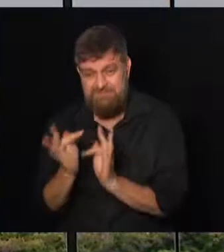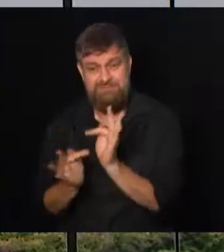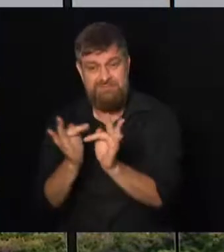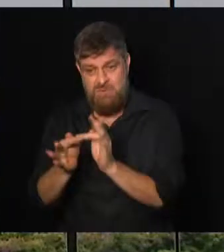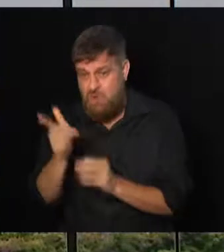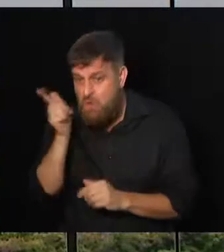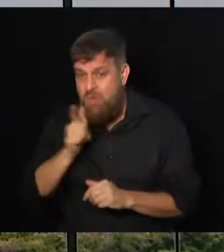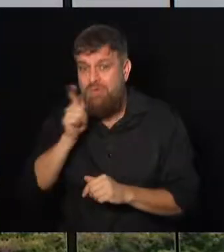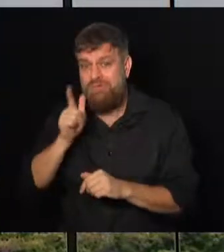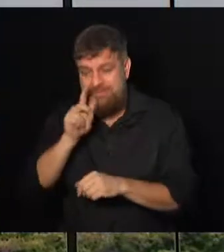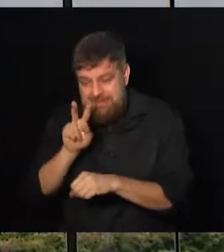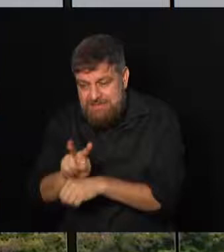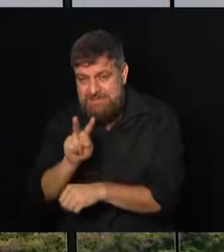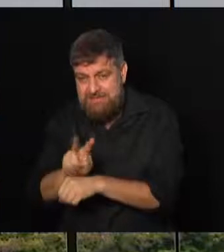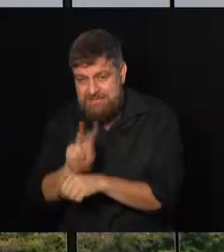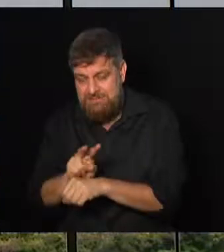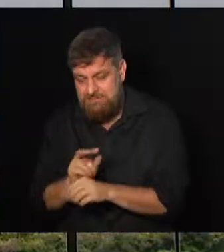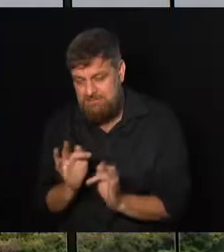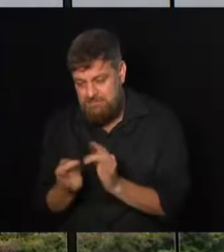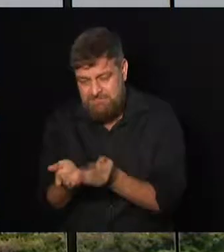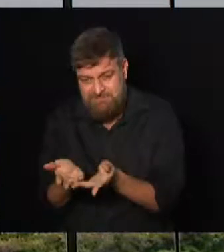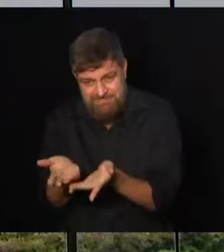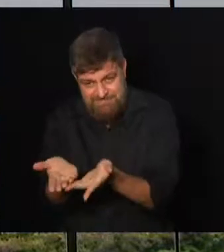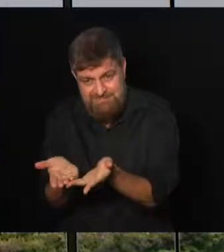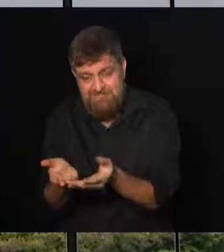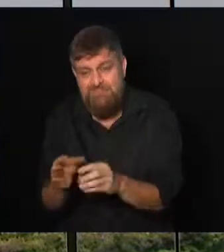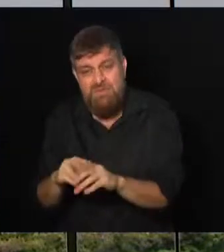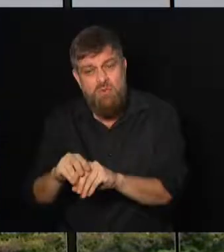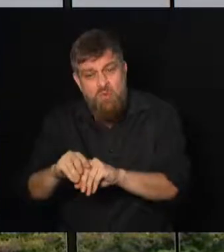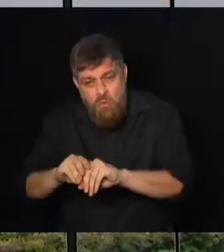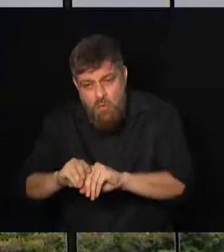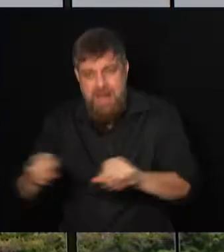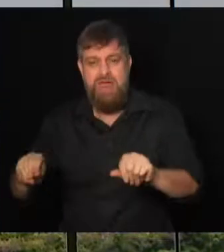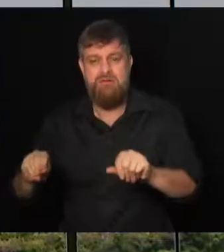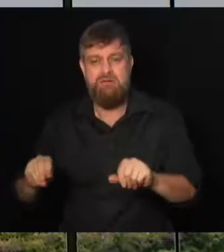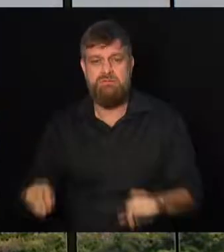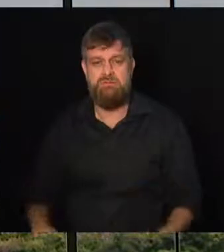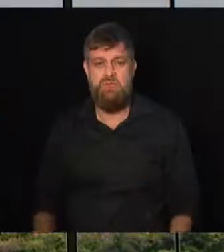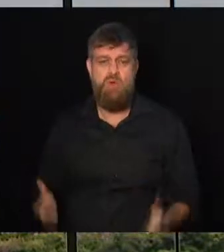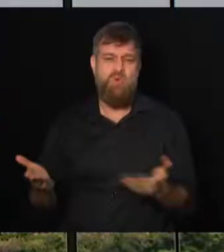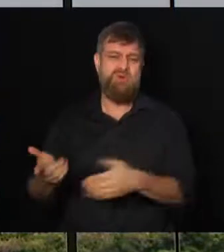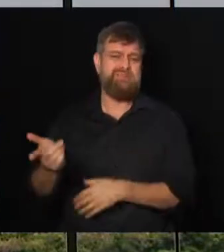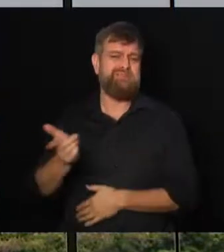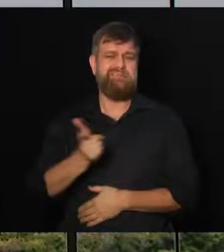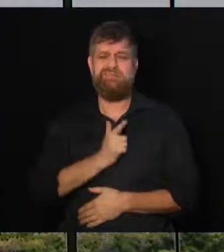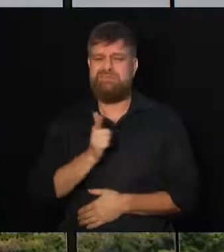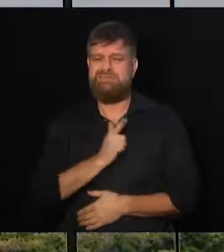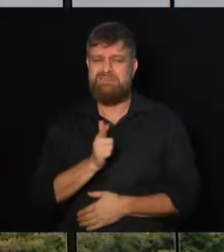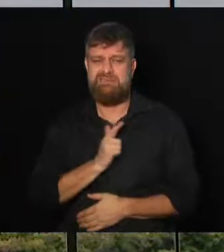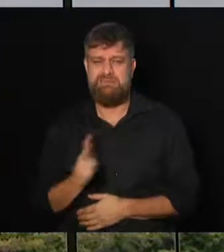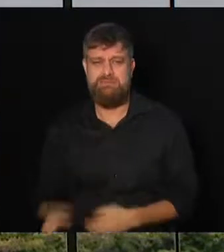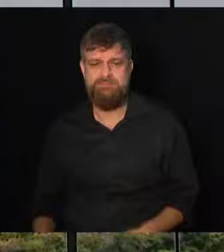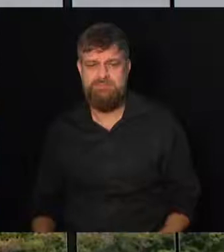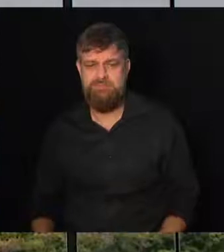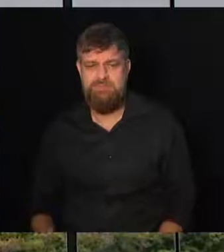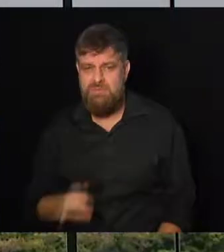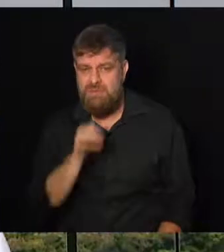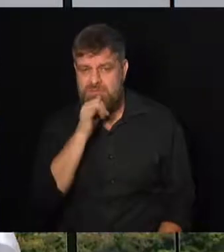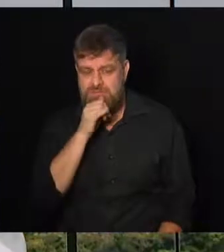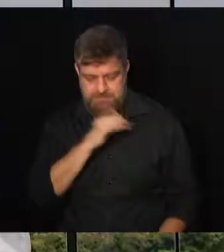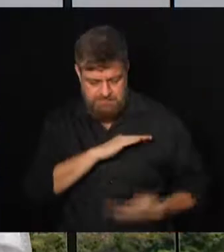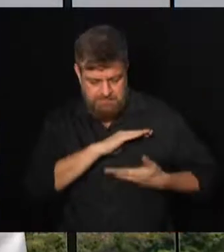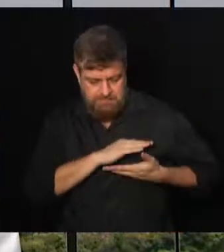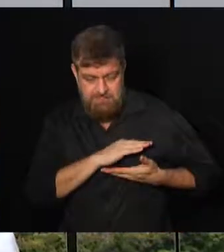modernidade da medicina hoje. Ele tem um tratamento praticamente curado, né? Hoje em dia nós temos desde nódulos na mama